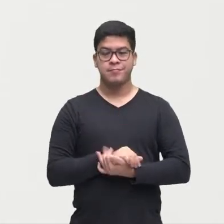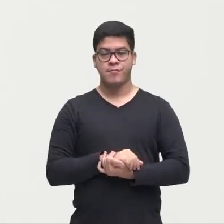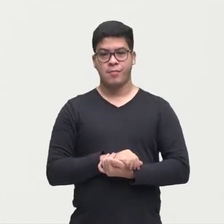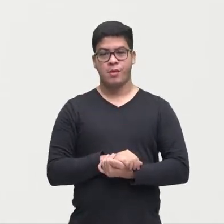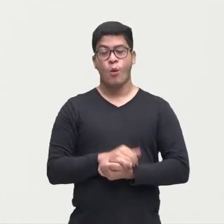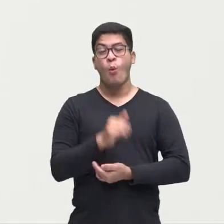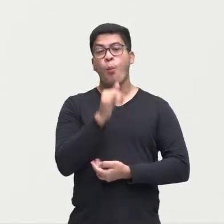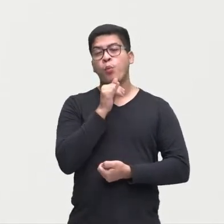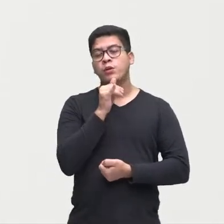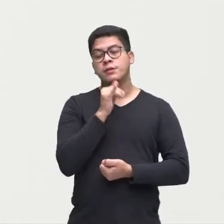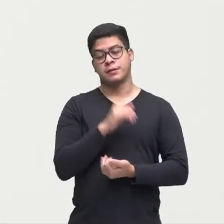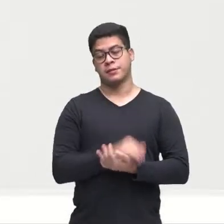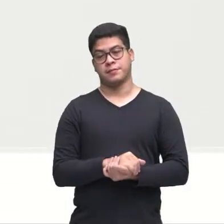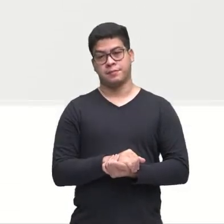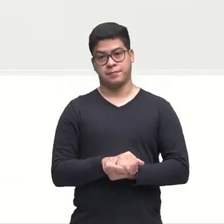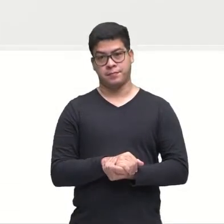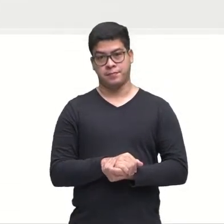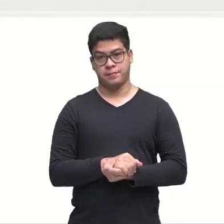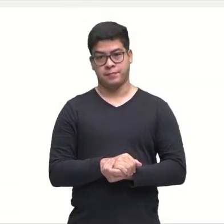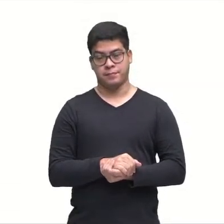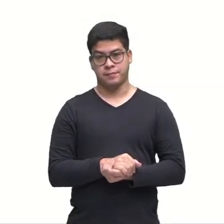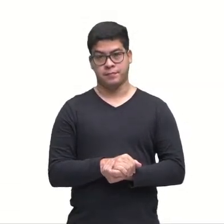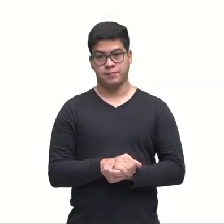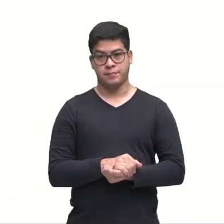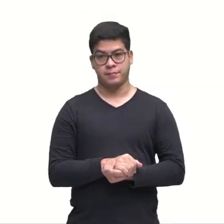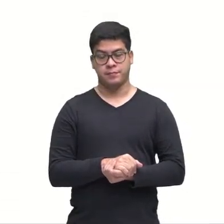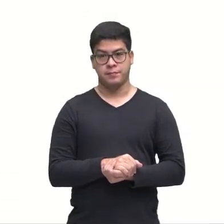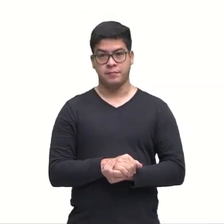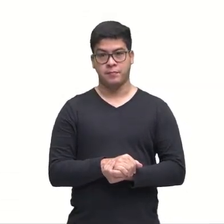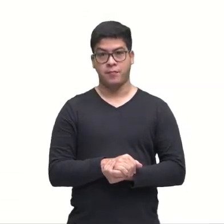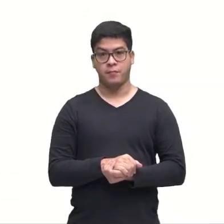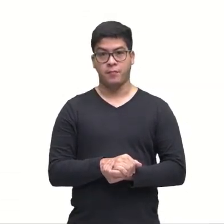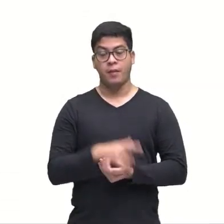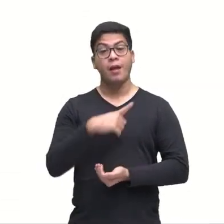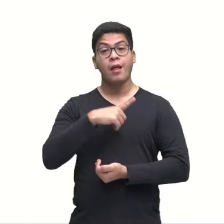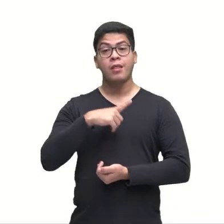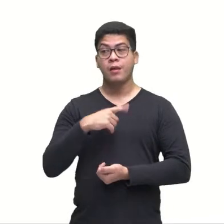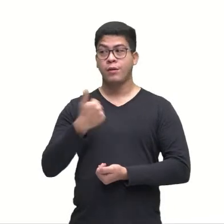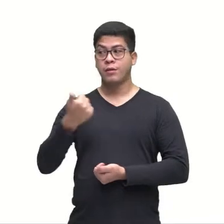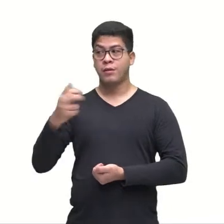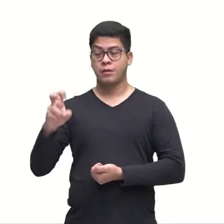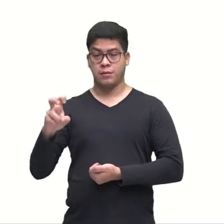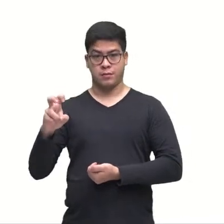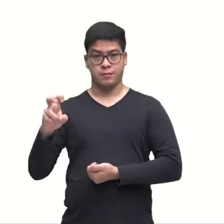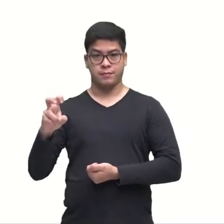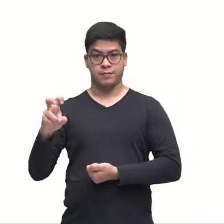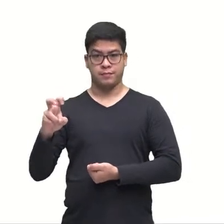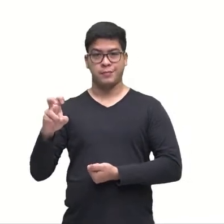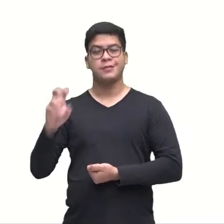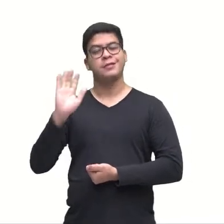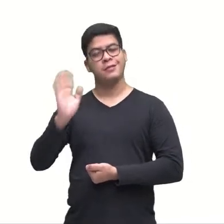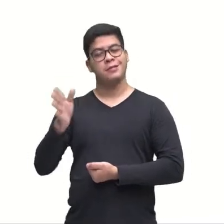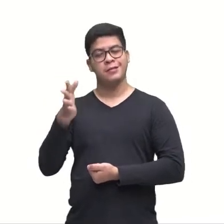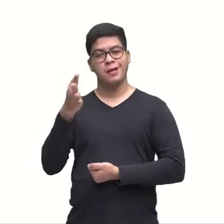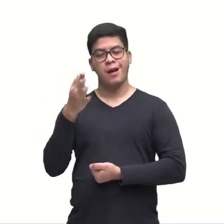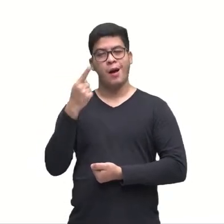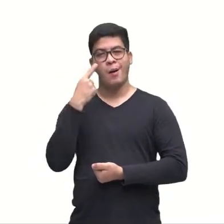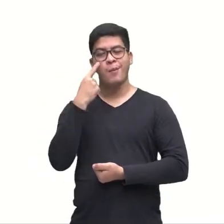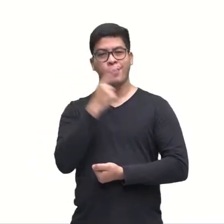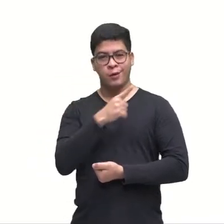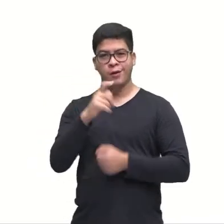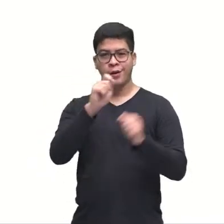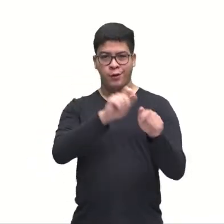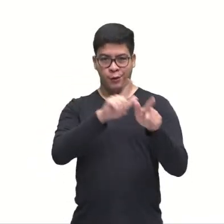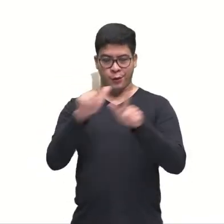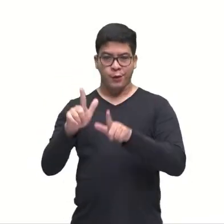Vamos supor, né? Nós temos aqui, eu tenho o número 15, né? Que eu já mostrei para vocês ali, ele é múltiplo de 3